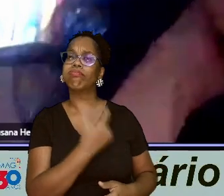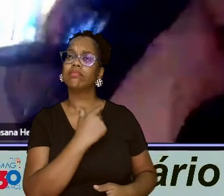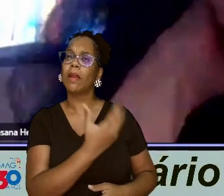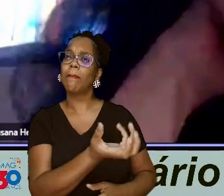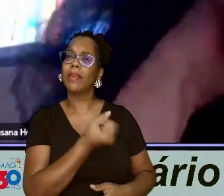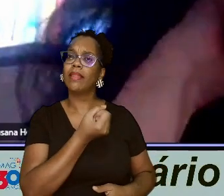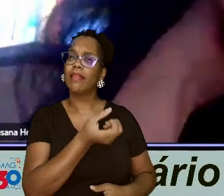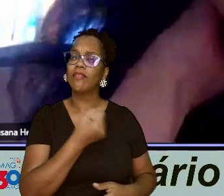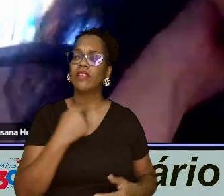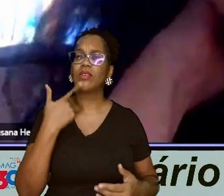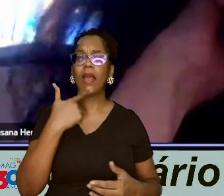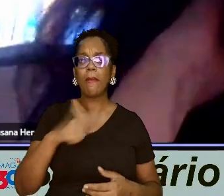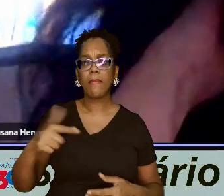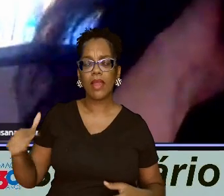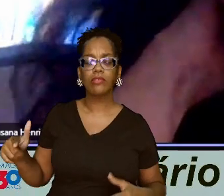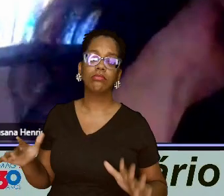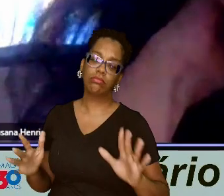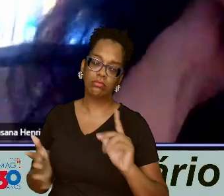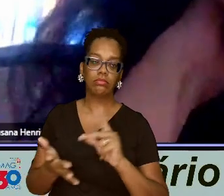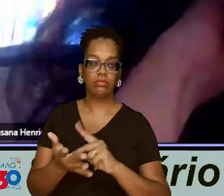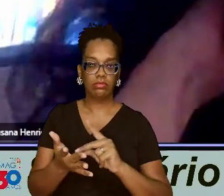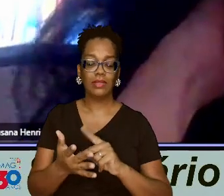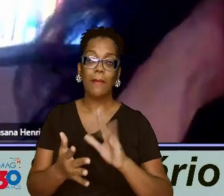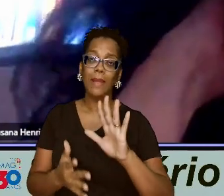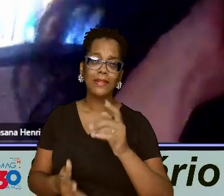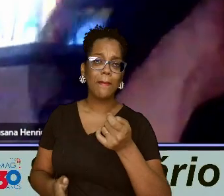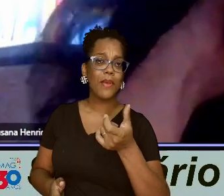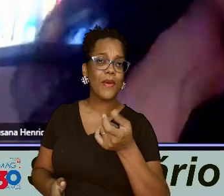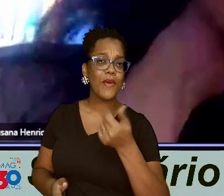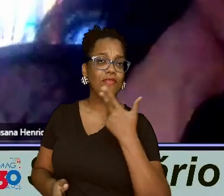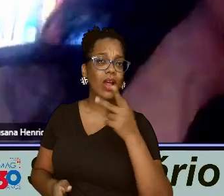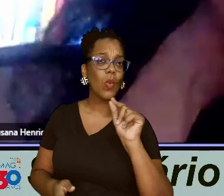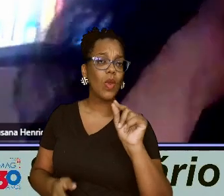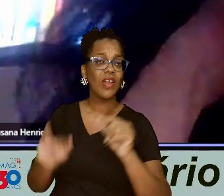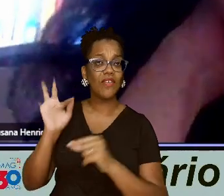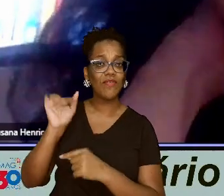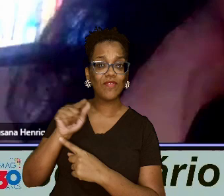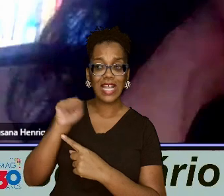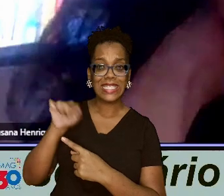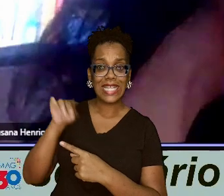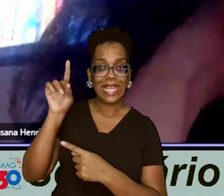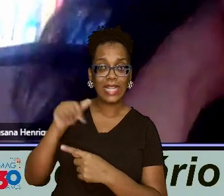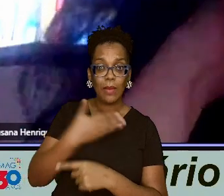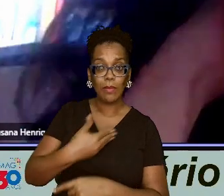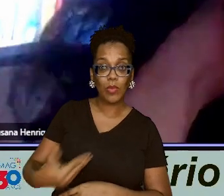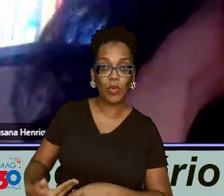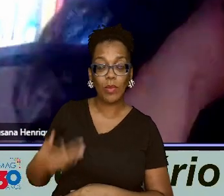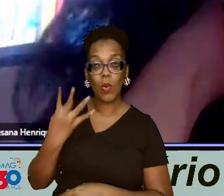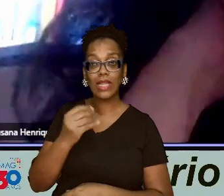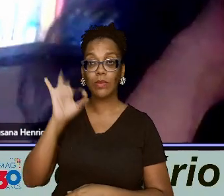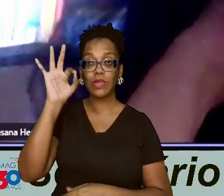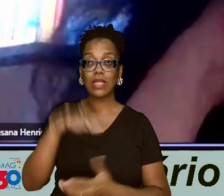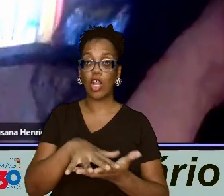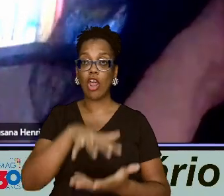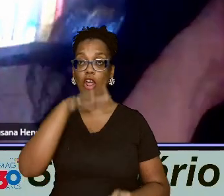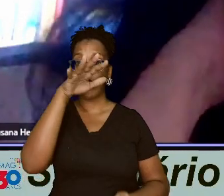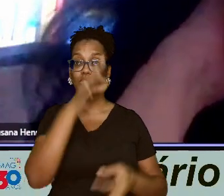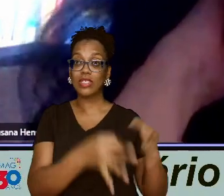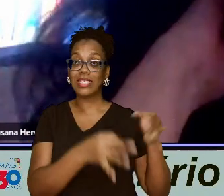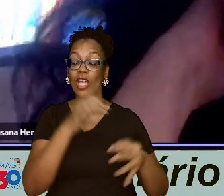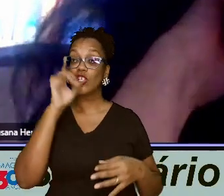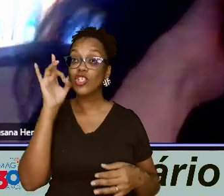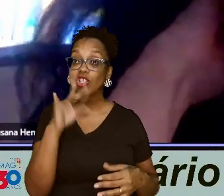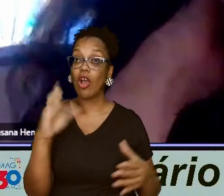repetitiva, é verdade, né? Mas pouco se fala que a fazenda pública ocupa 40% do volume de demandas do judiciário só com execuções